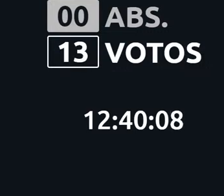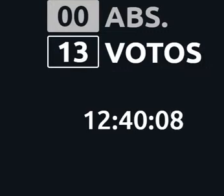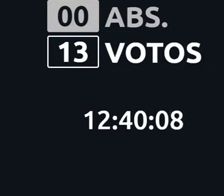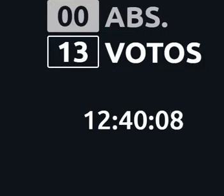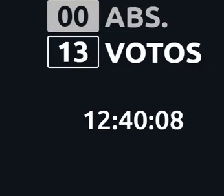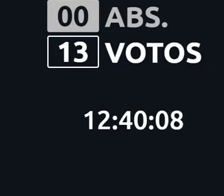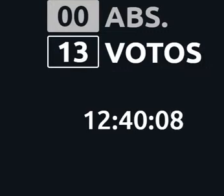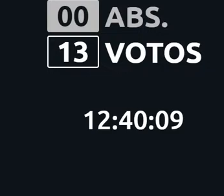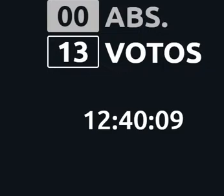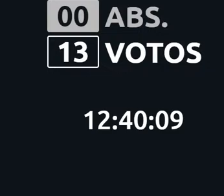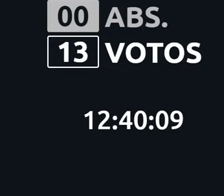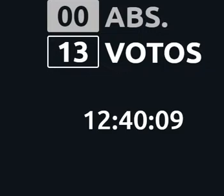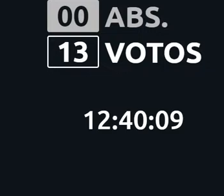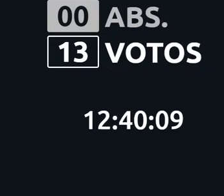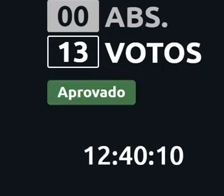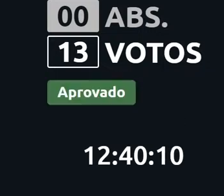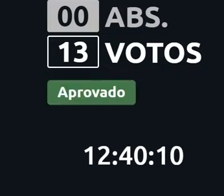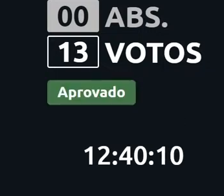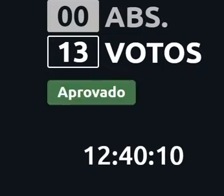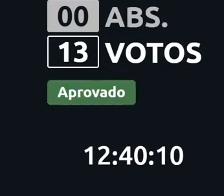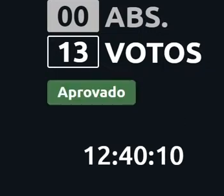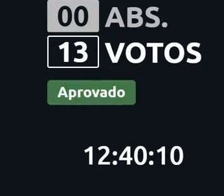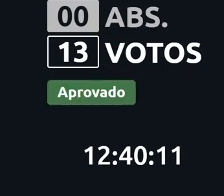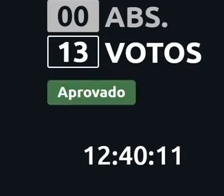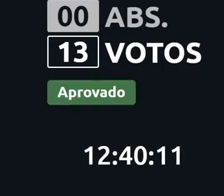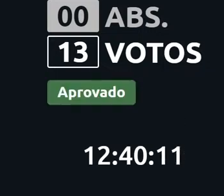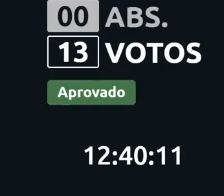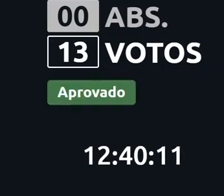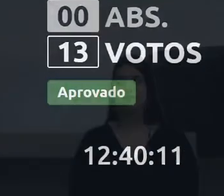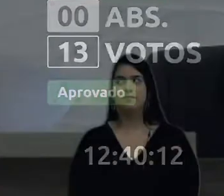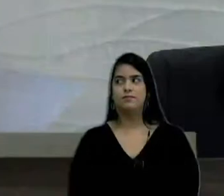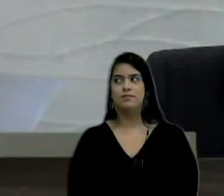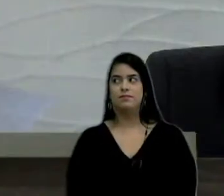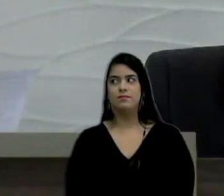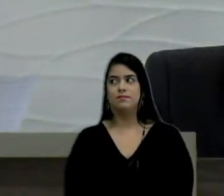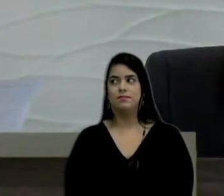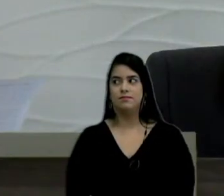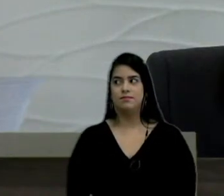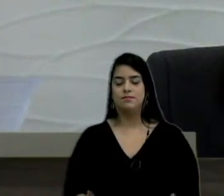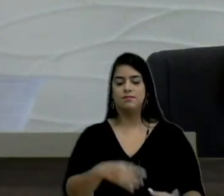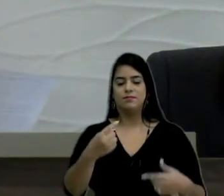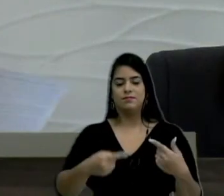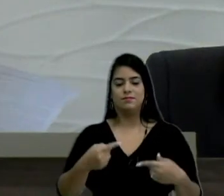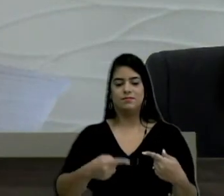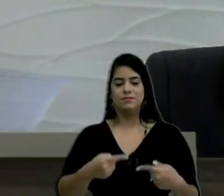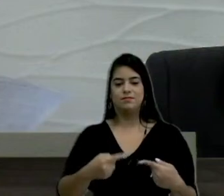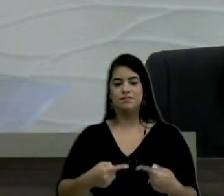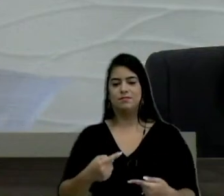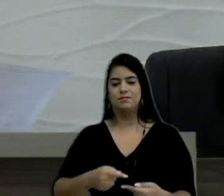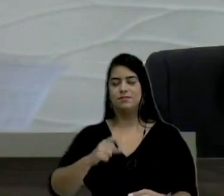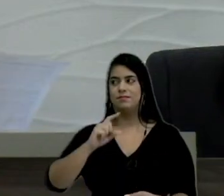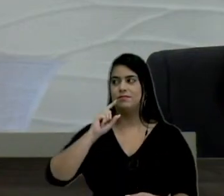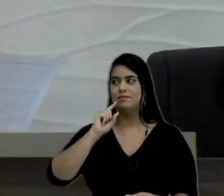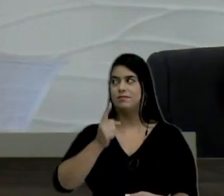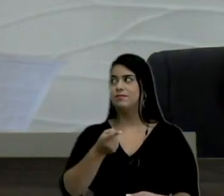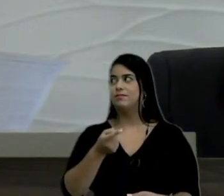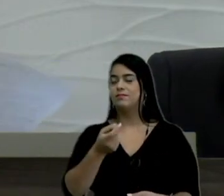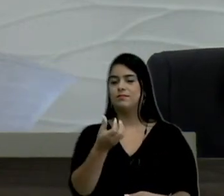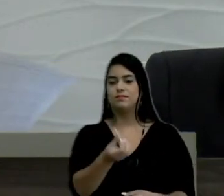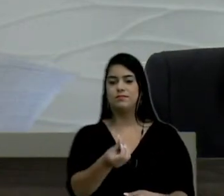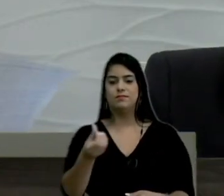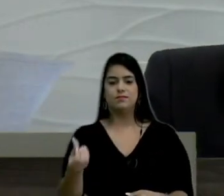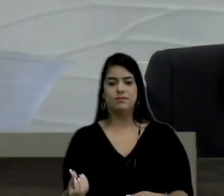zero 13 votos em discussão a indicação 66 de altura de